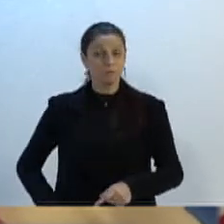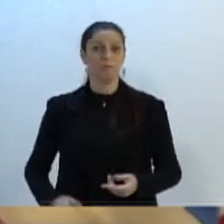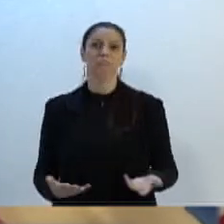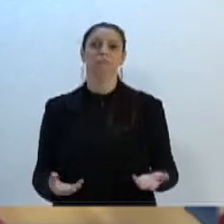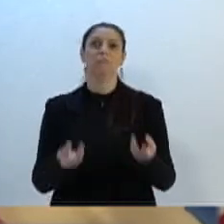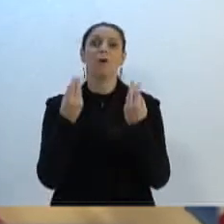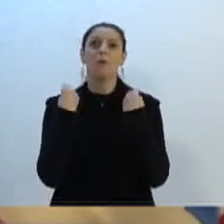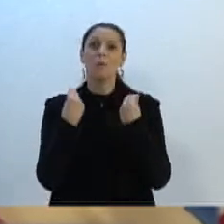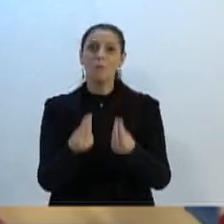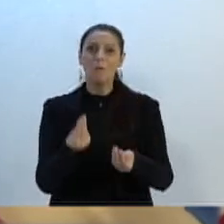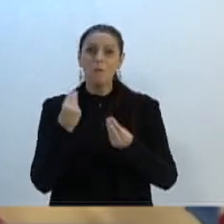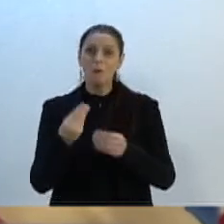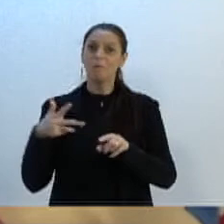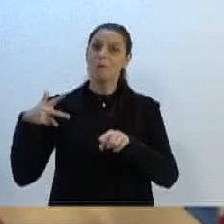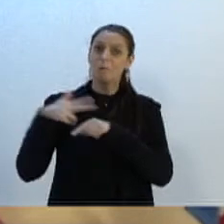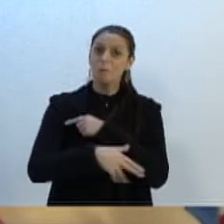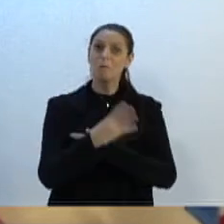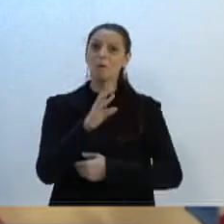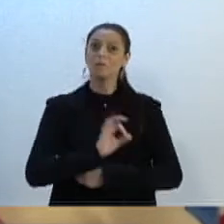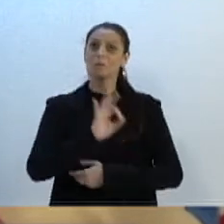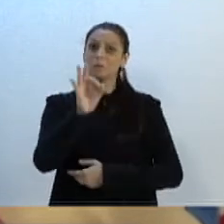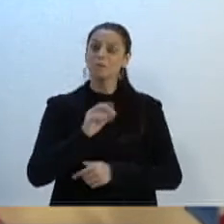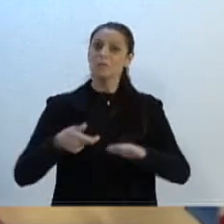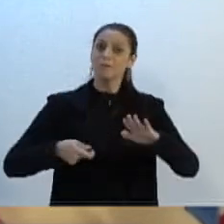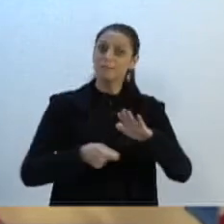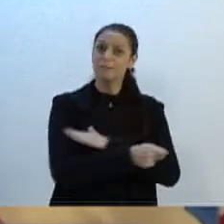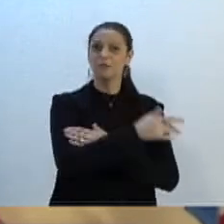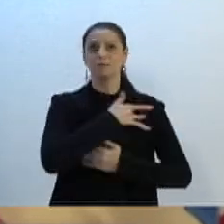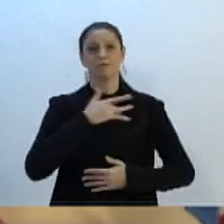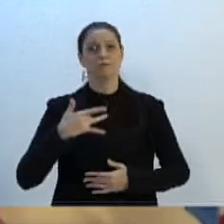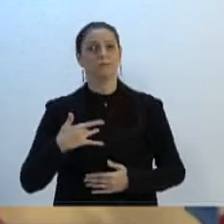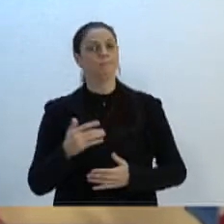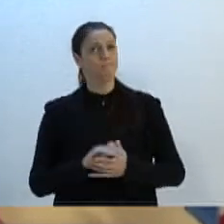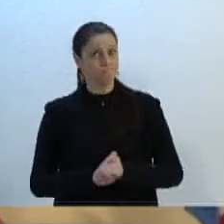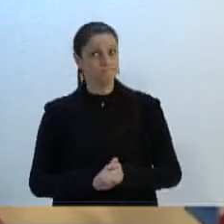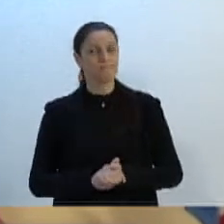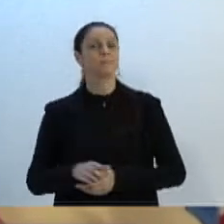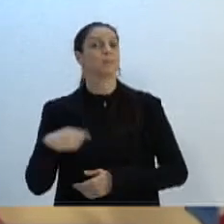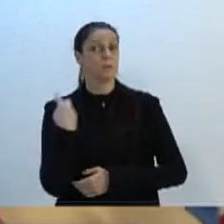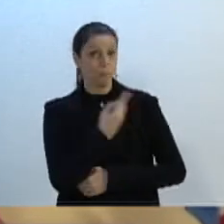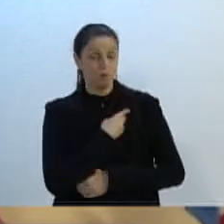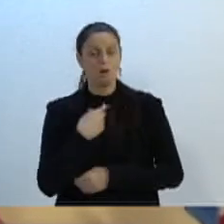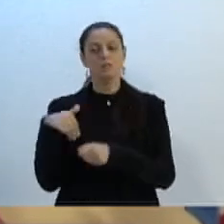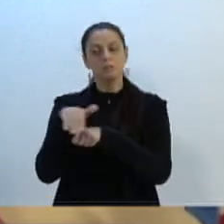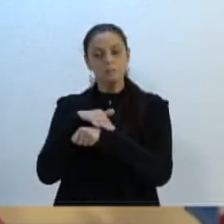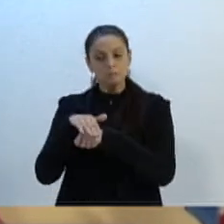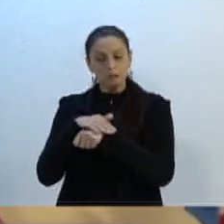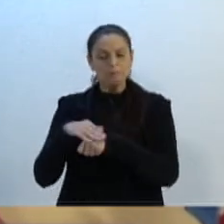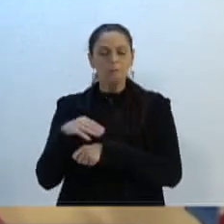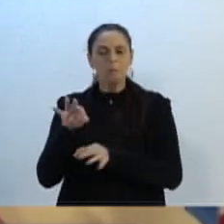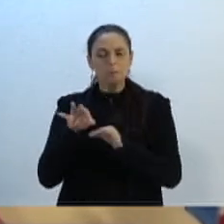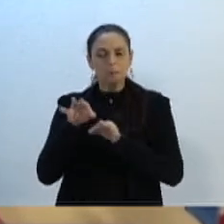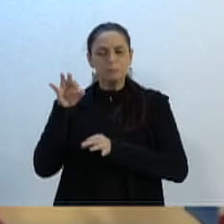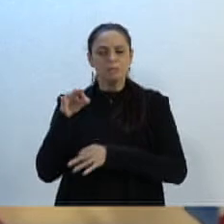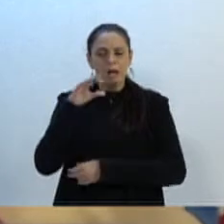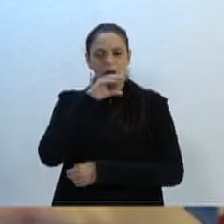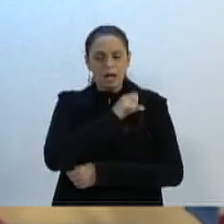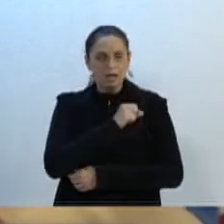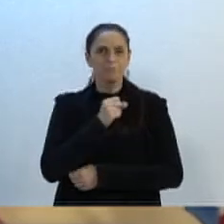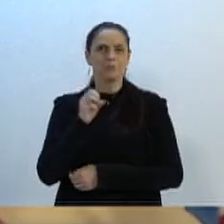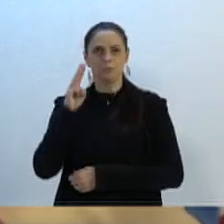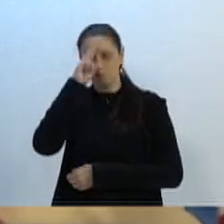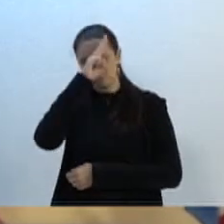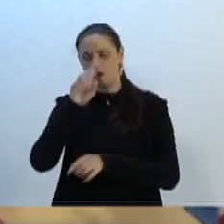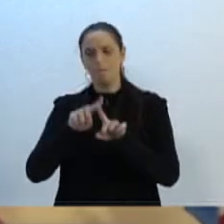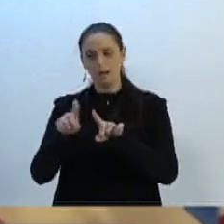40%. Nós não podemos admitir isso, e tivemos uma conversa muito breve com ele, e que se comprometeu a fazer esse encaminhamento. Está aqui o ofício,